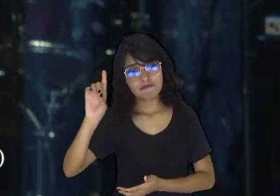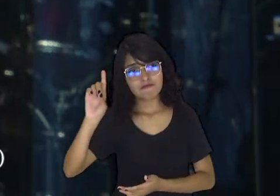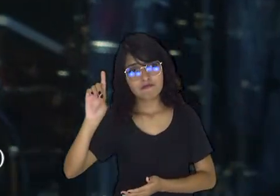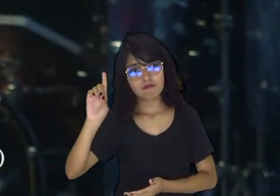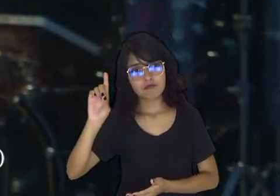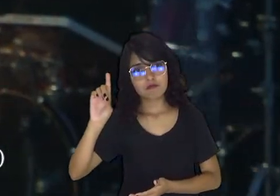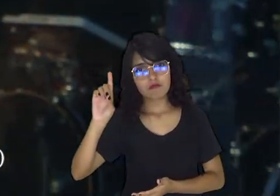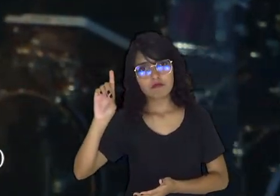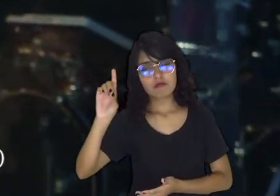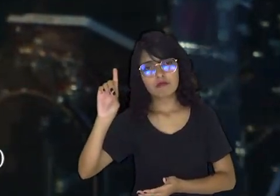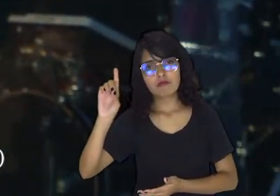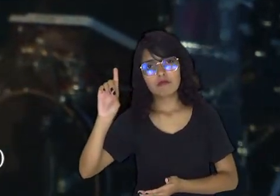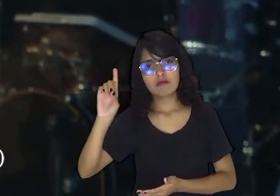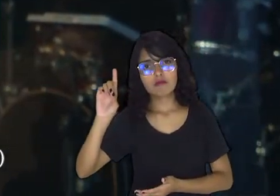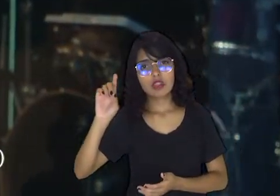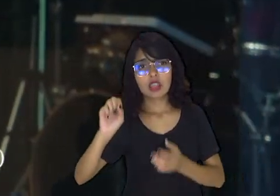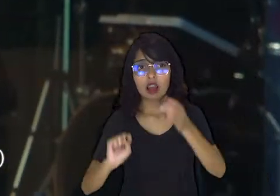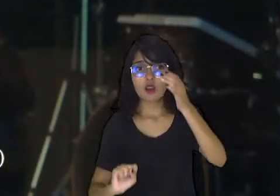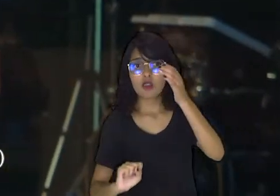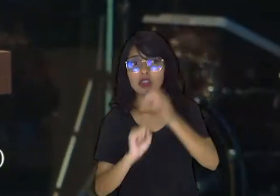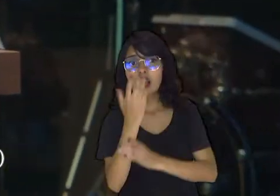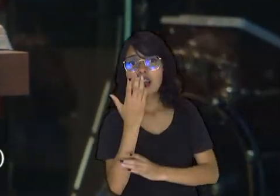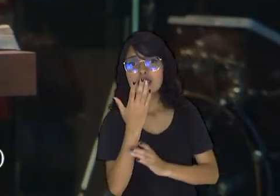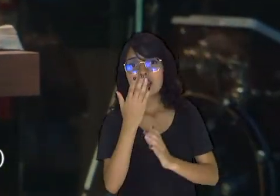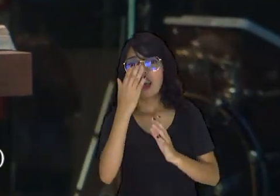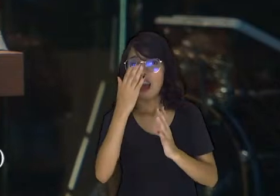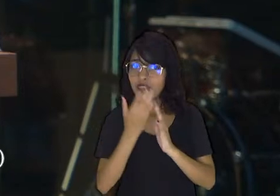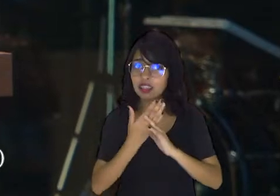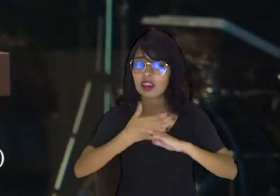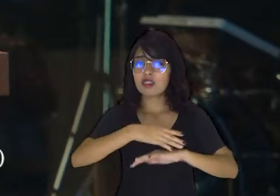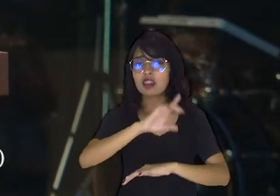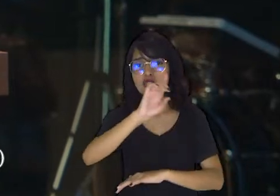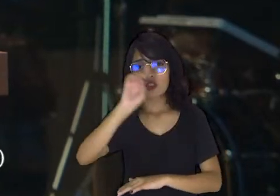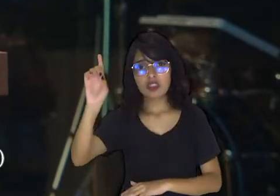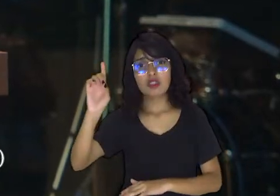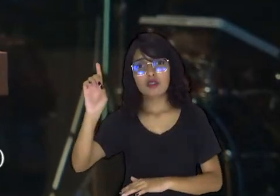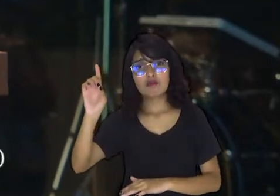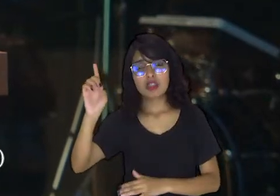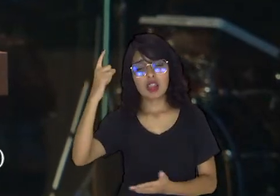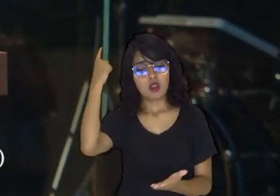se move por Deus e que tem o seu cumprimento em Deus.